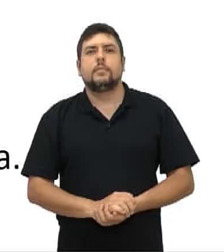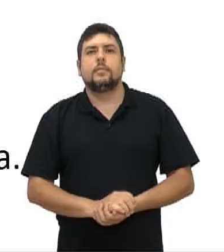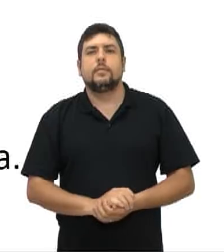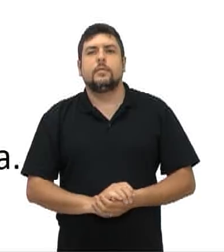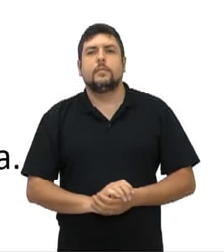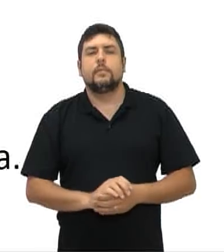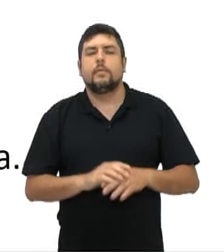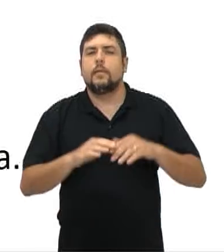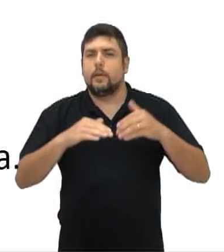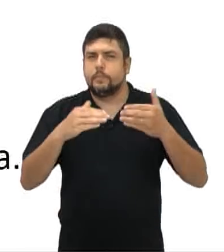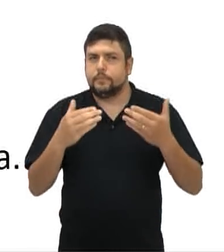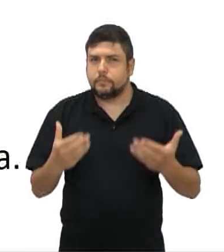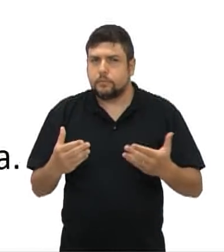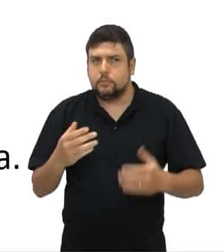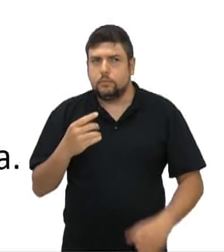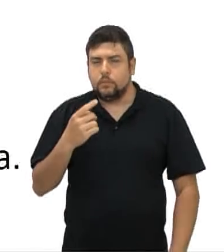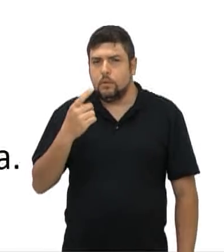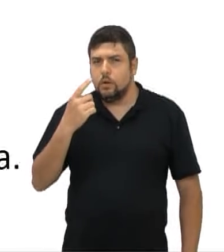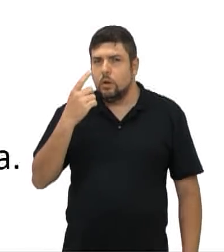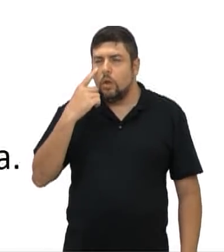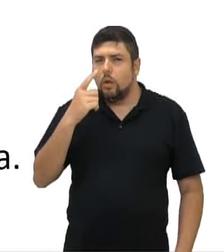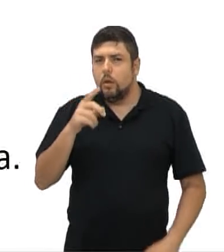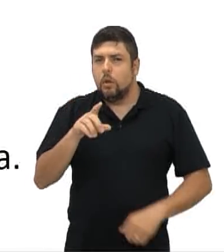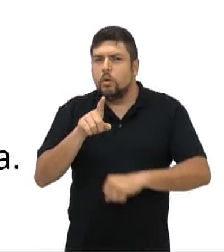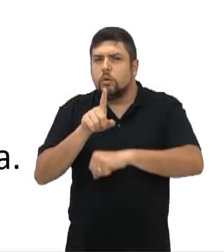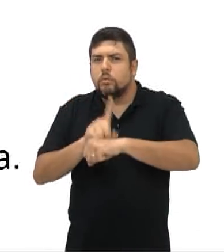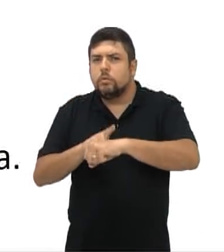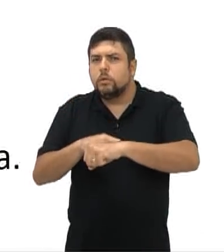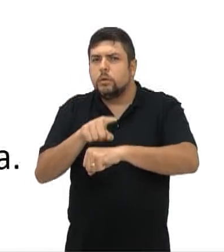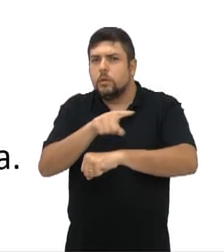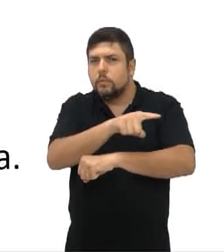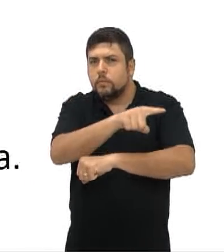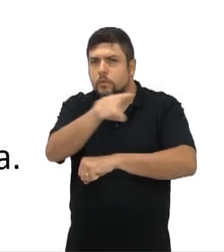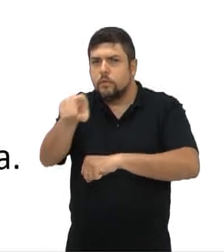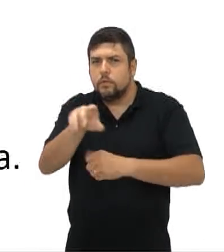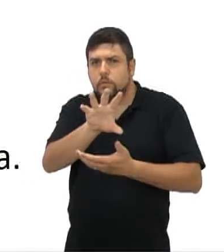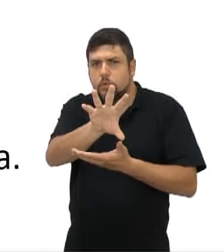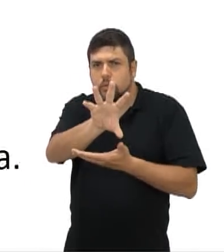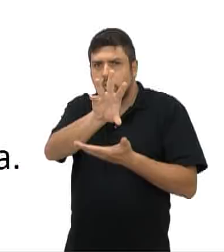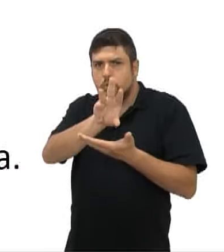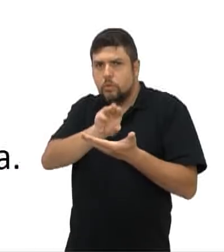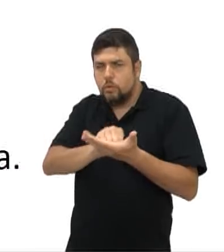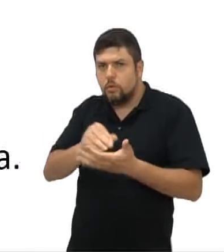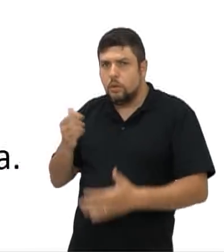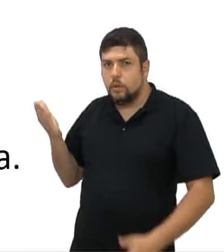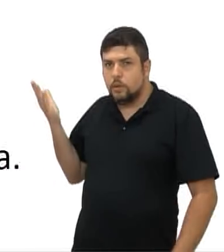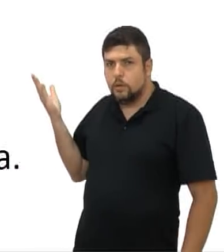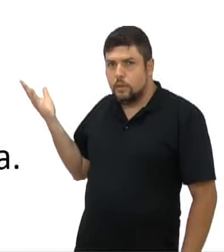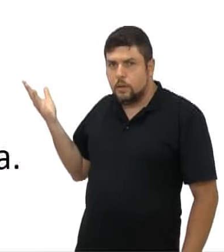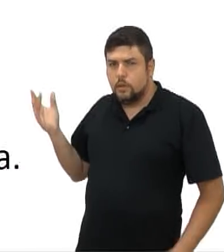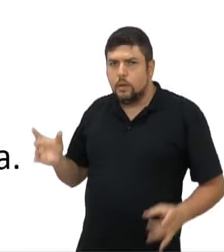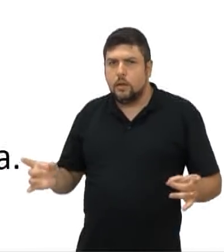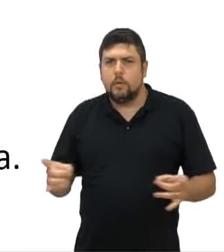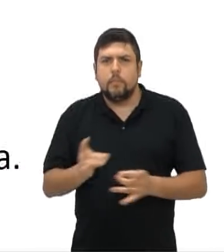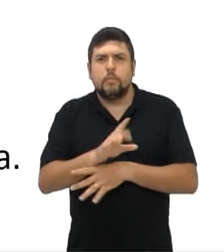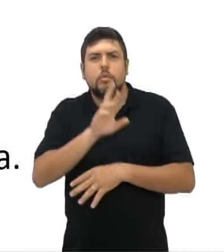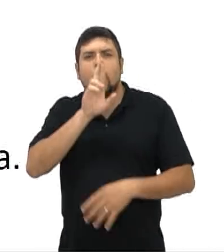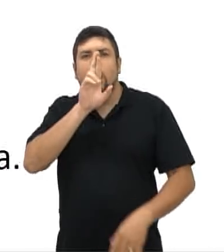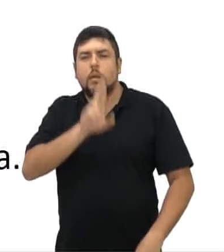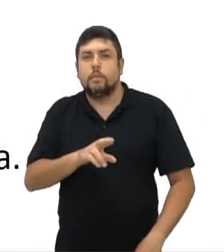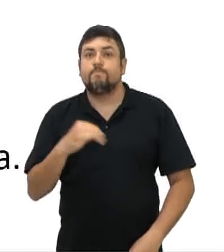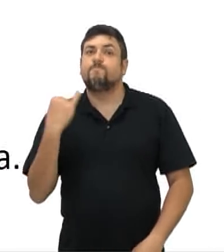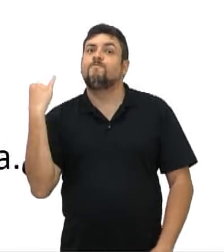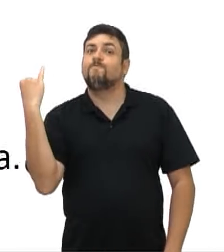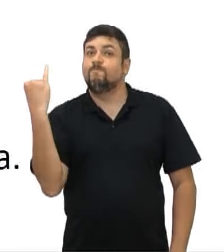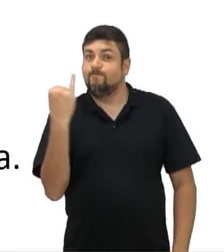as medidas, a professora vai dar um tempinho aí para vocês poderem copiar aqui as respostas, porque é muito